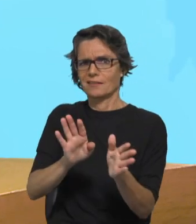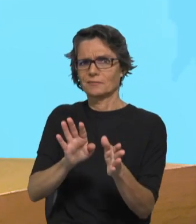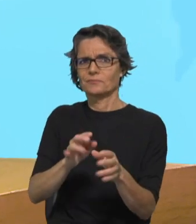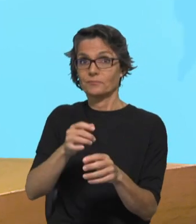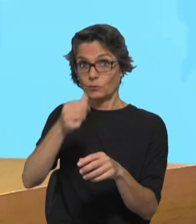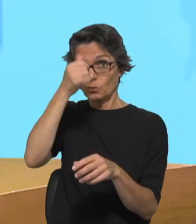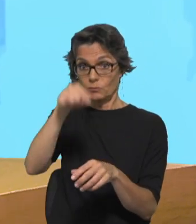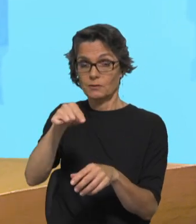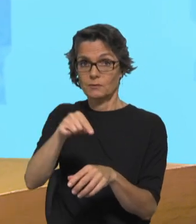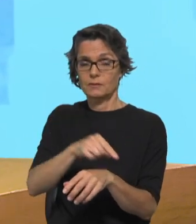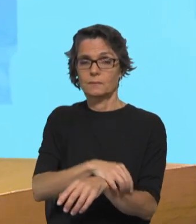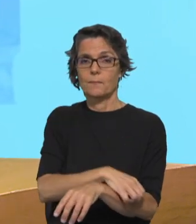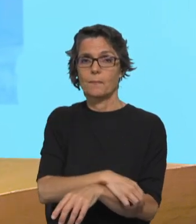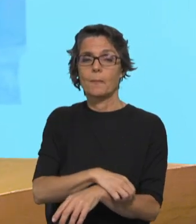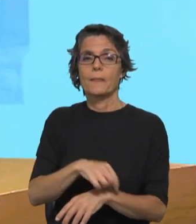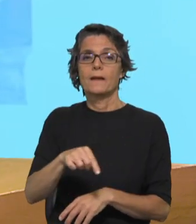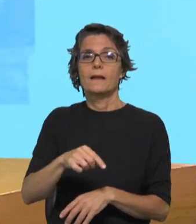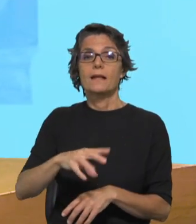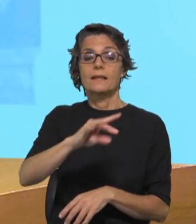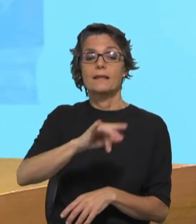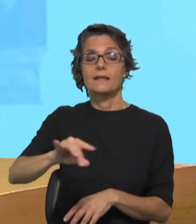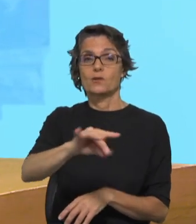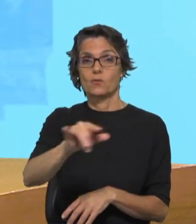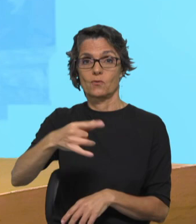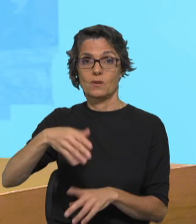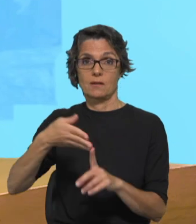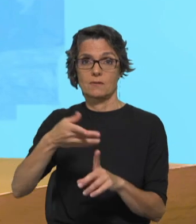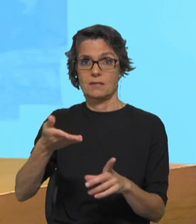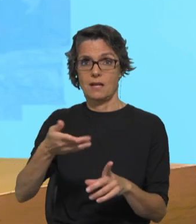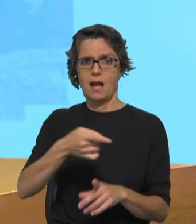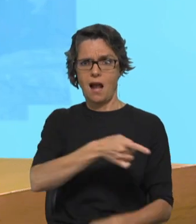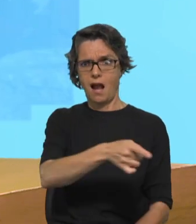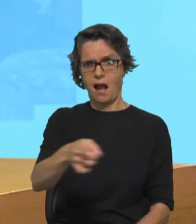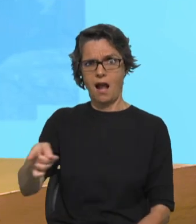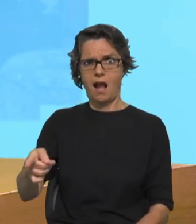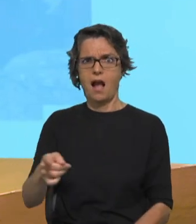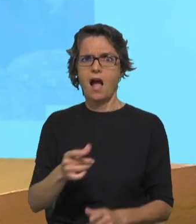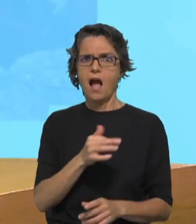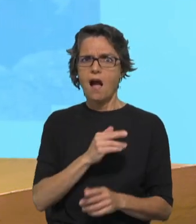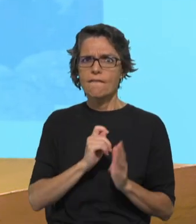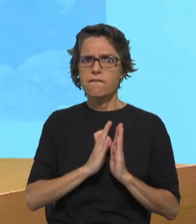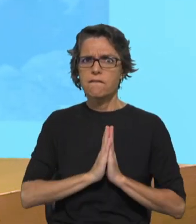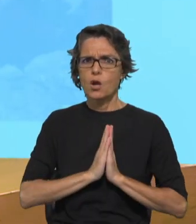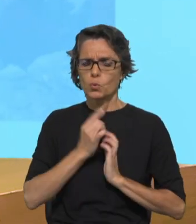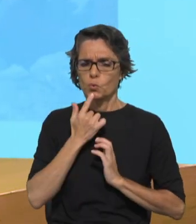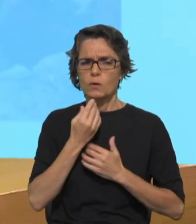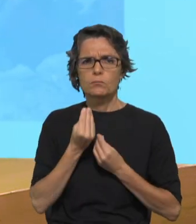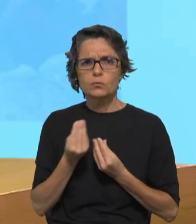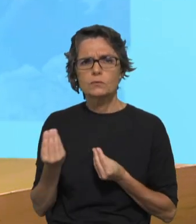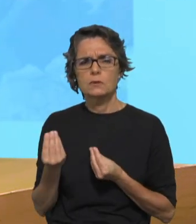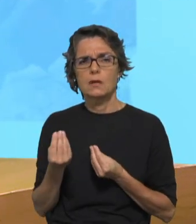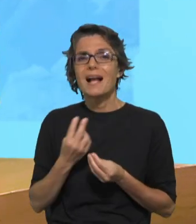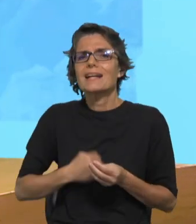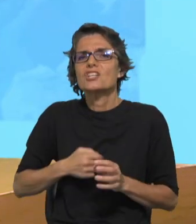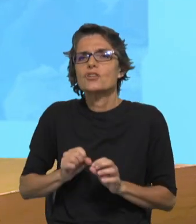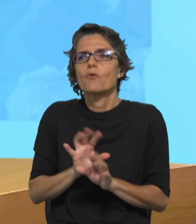domingo. Nestes lugares para onde vamos em missão, já há muita fé. Pode não ser explicitamente cristã,